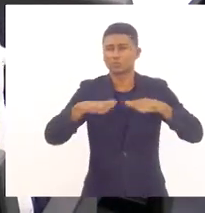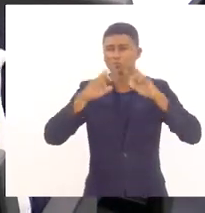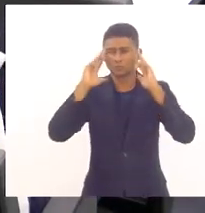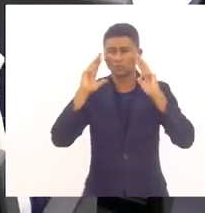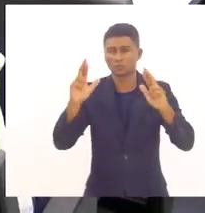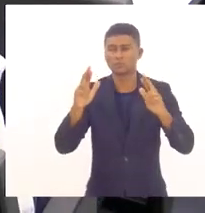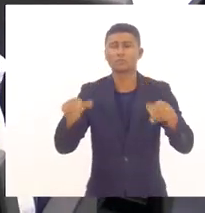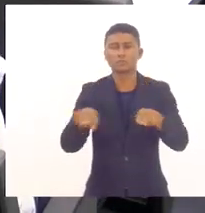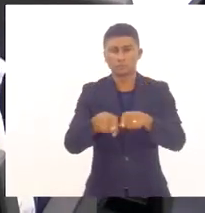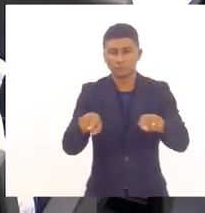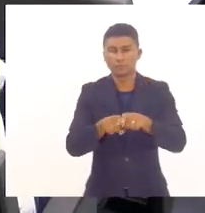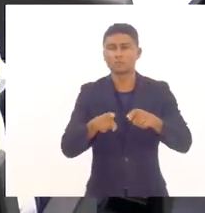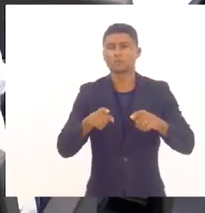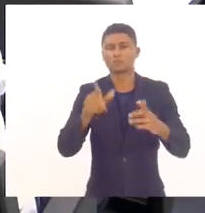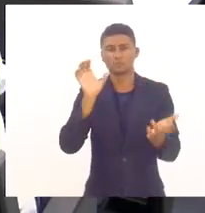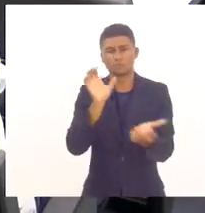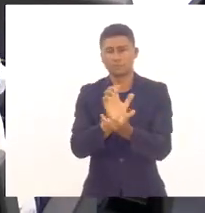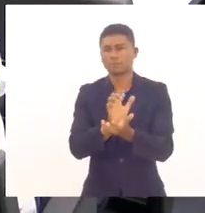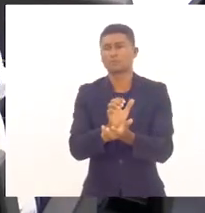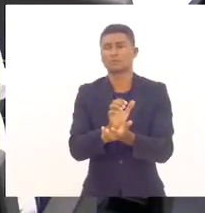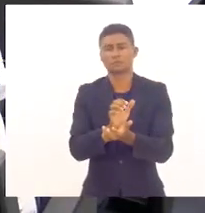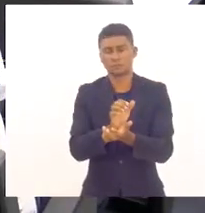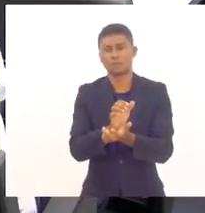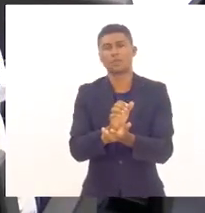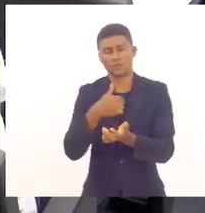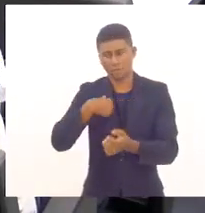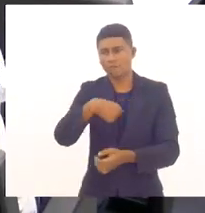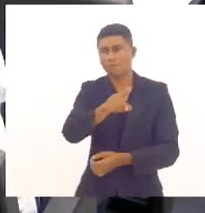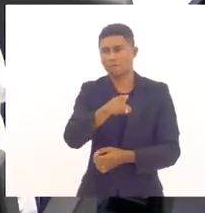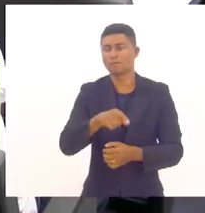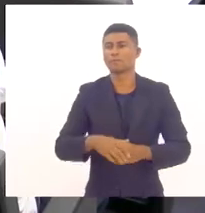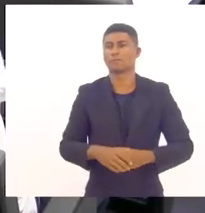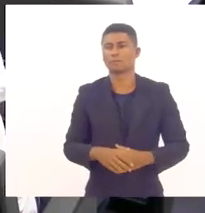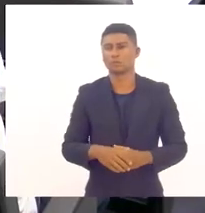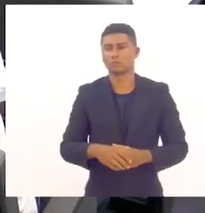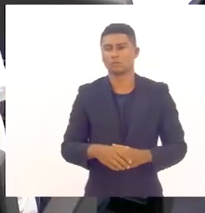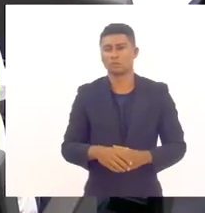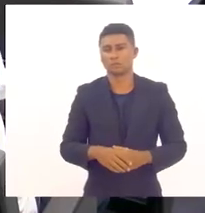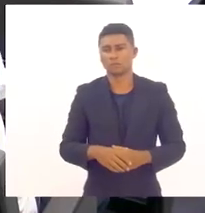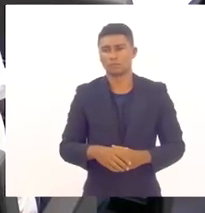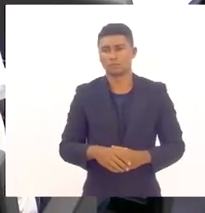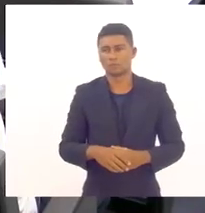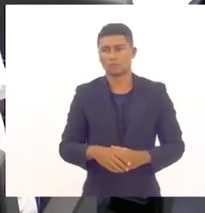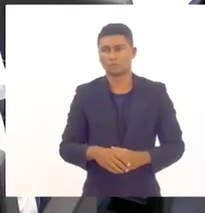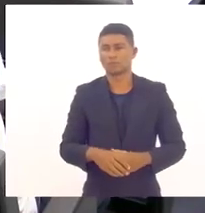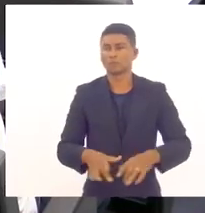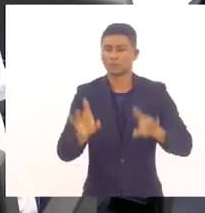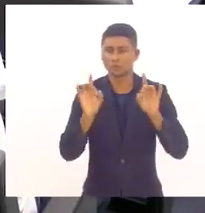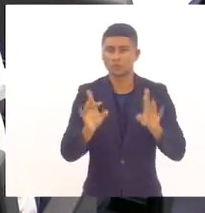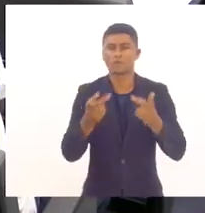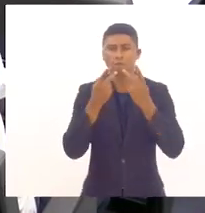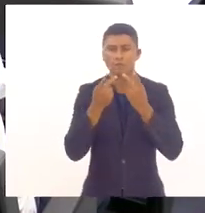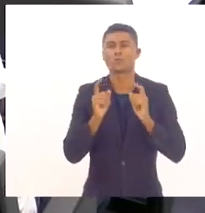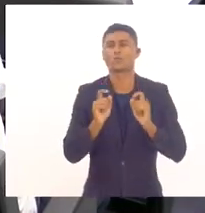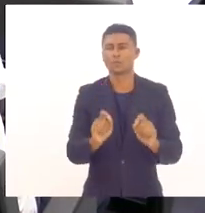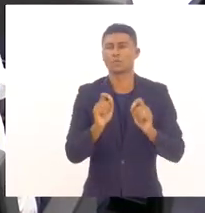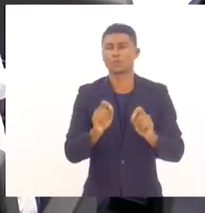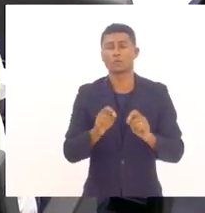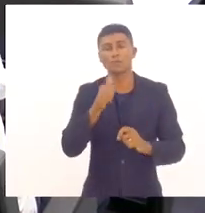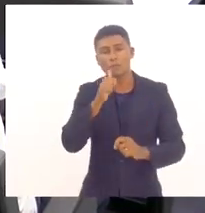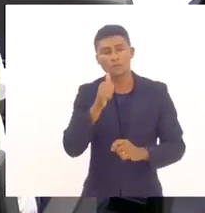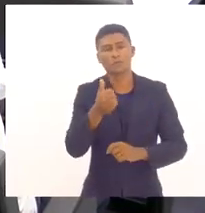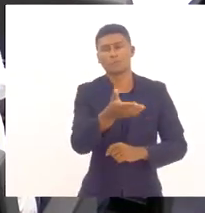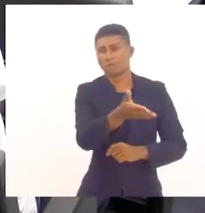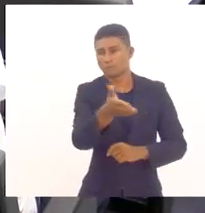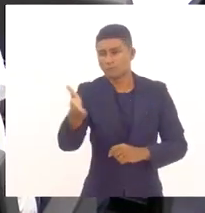presidente de federação e sou angoleiro. Então eu queria deixar... Isso, que pra, as mulheres pra arrematar. Deviam, eu queria só fazer o seguinte. Que as mulheres